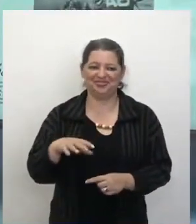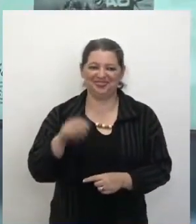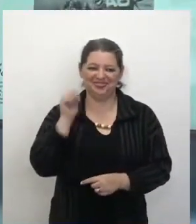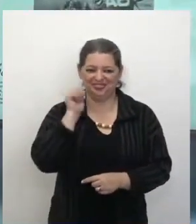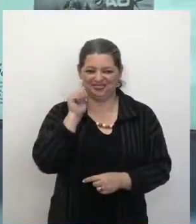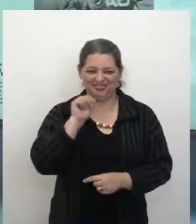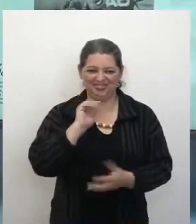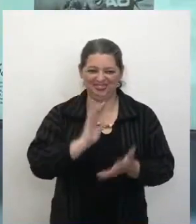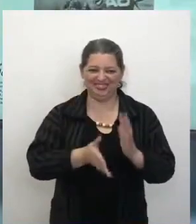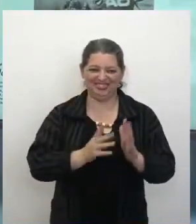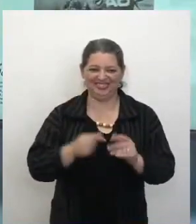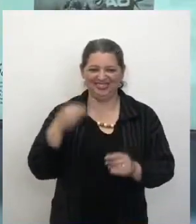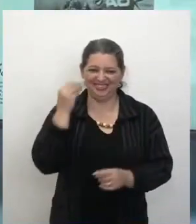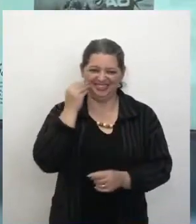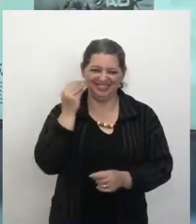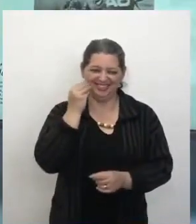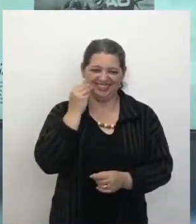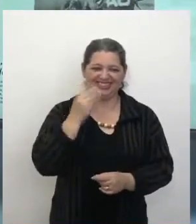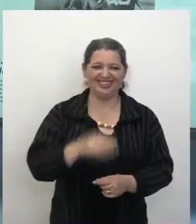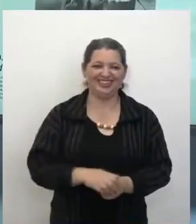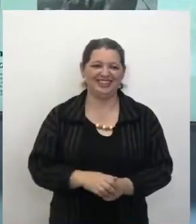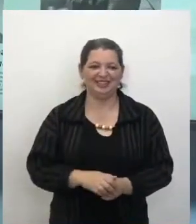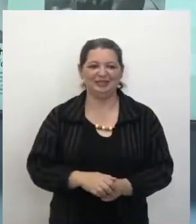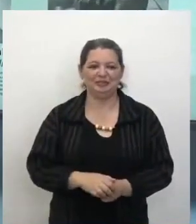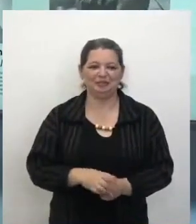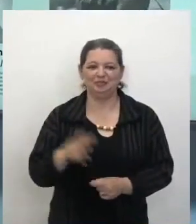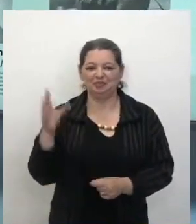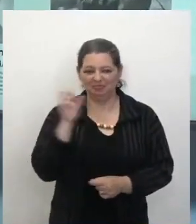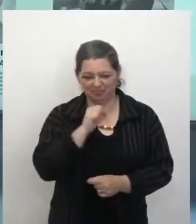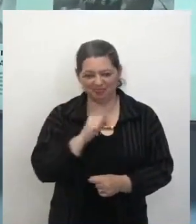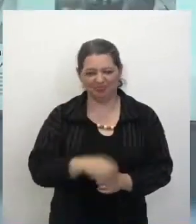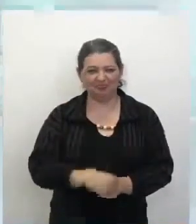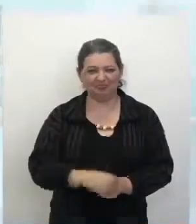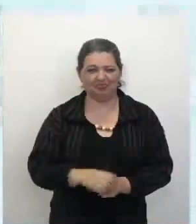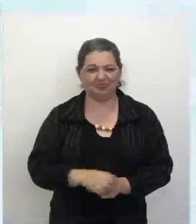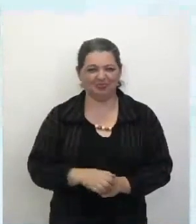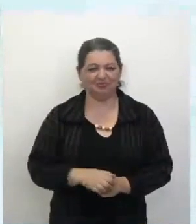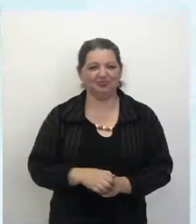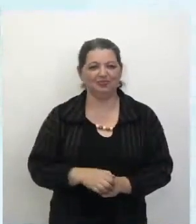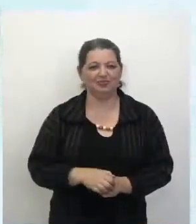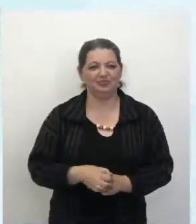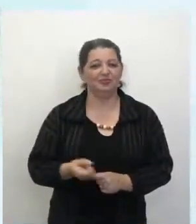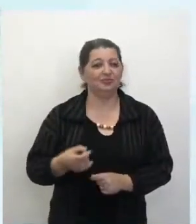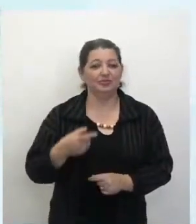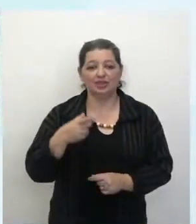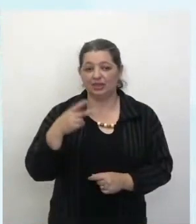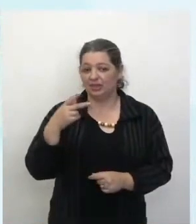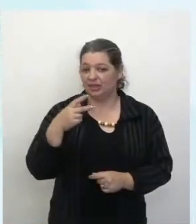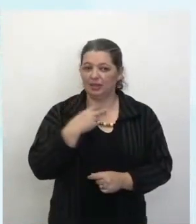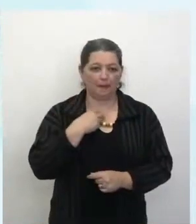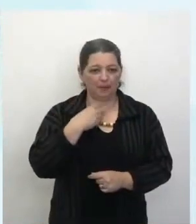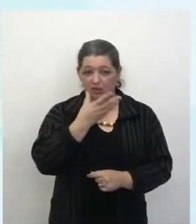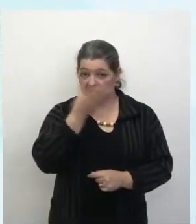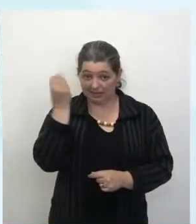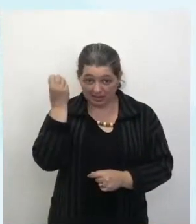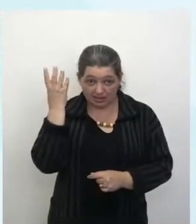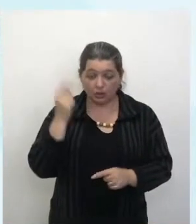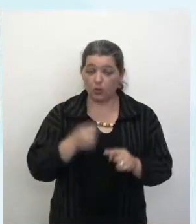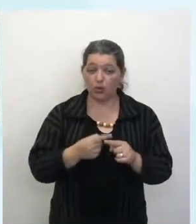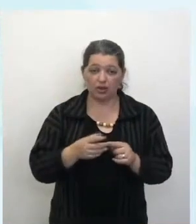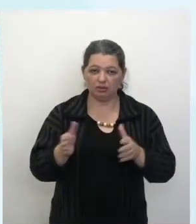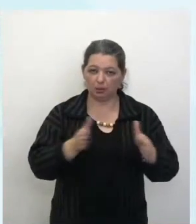comigo que eu vou tentar aqui se tem bastante né tá pausado tá a gente não pode esquecer que durante o estado novo varguista